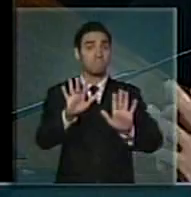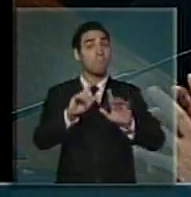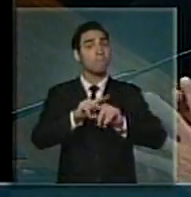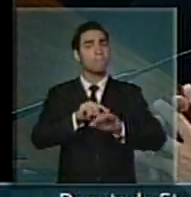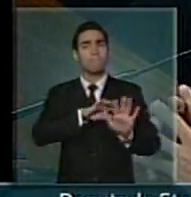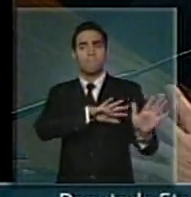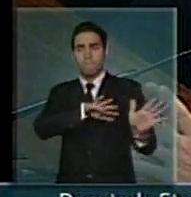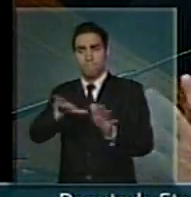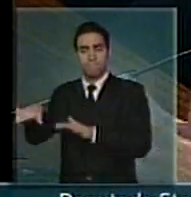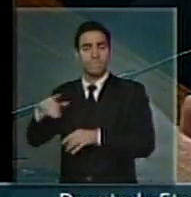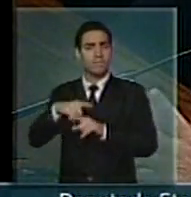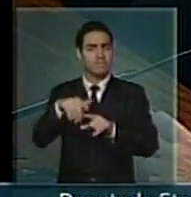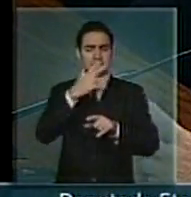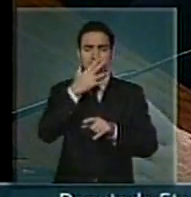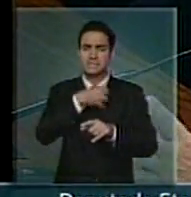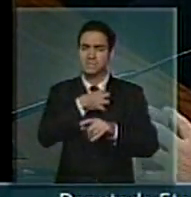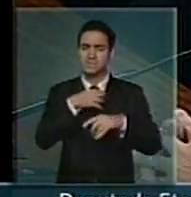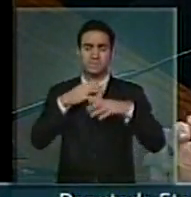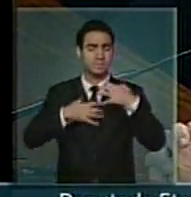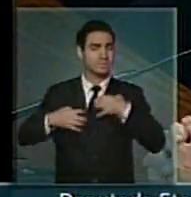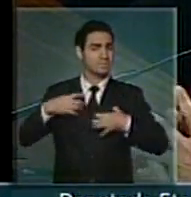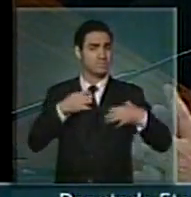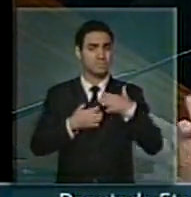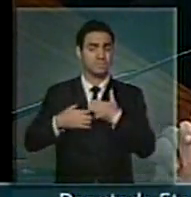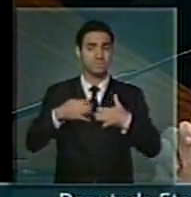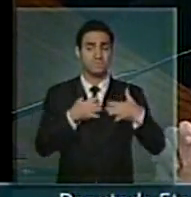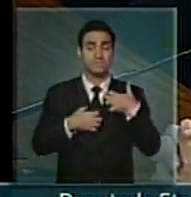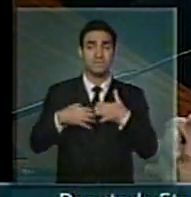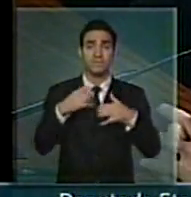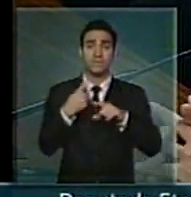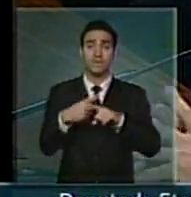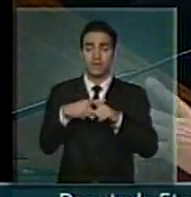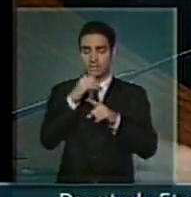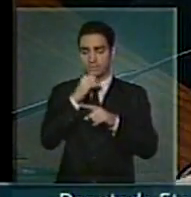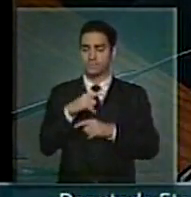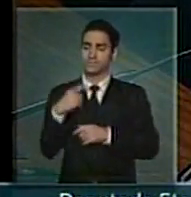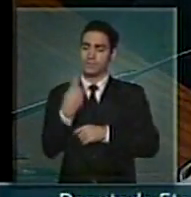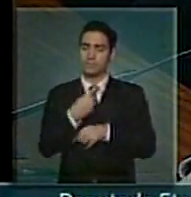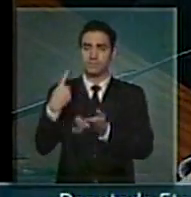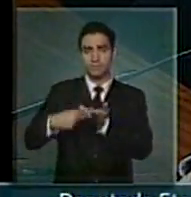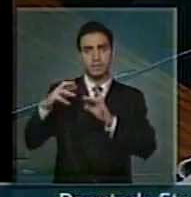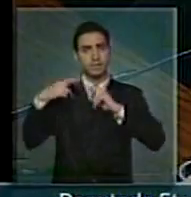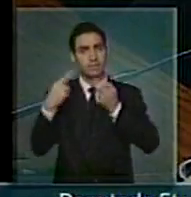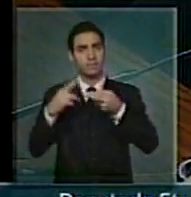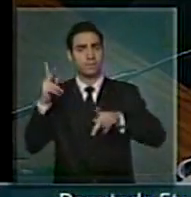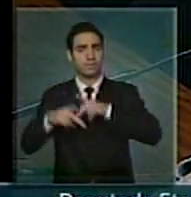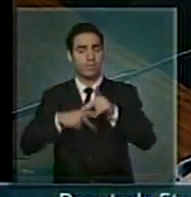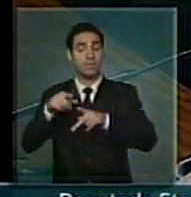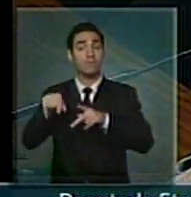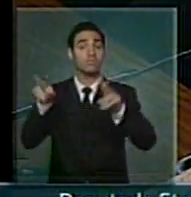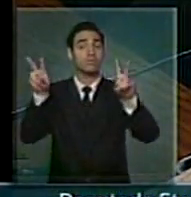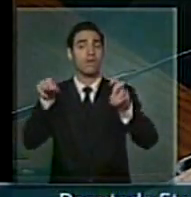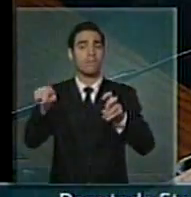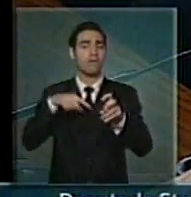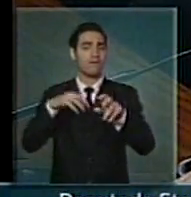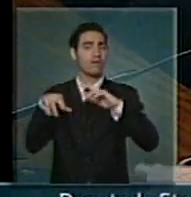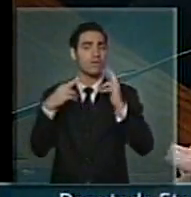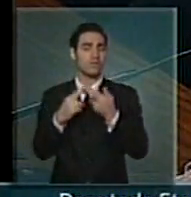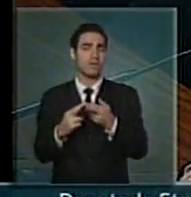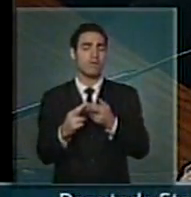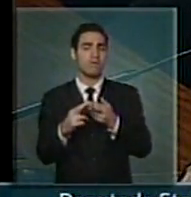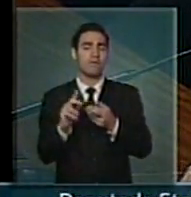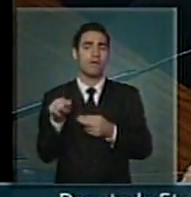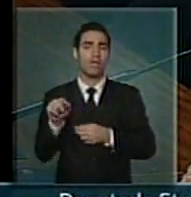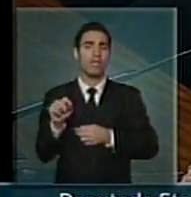angustia. Porque a gente está aqui e a gente faz uma audiência pública e o tema dessa